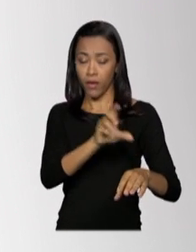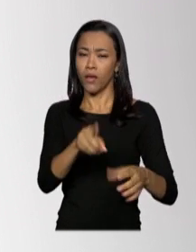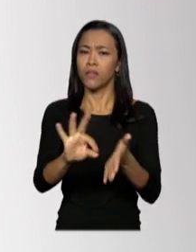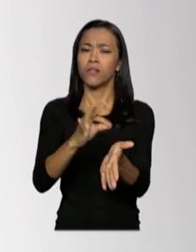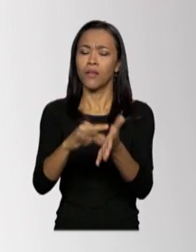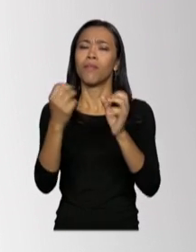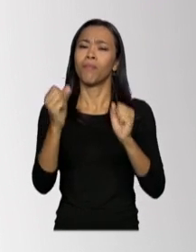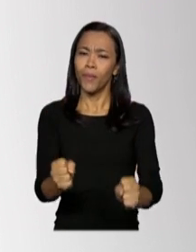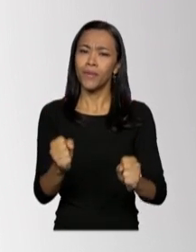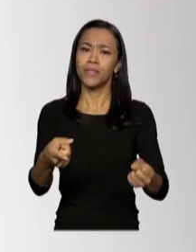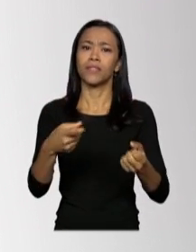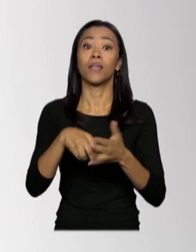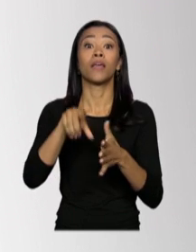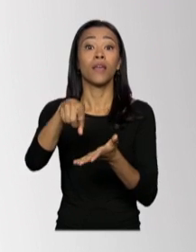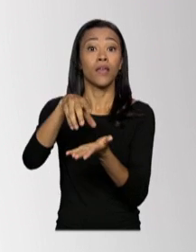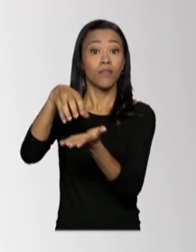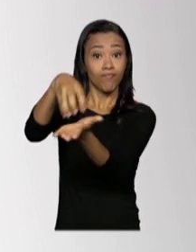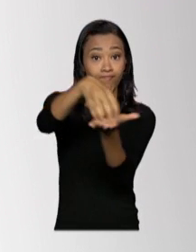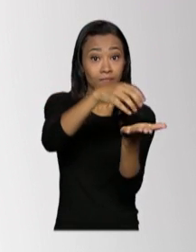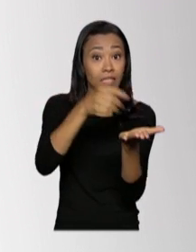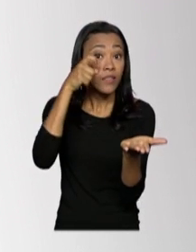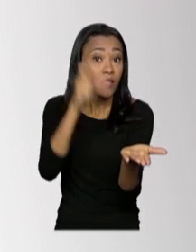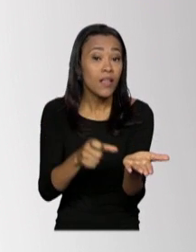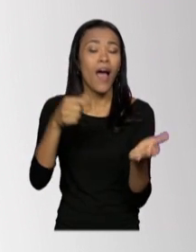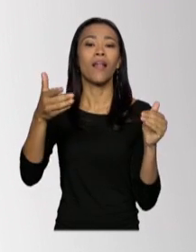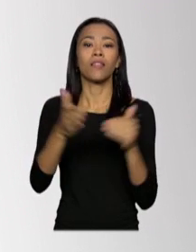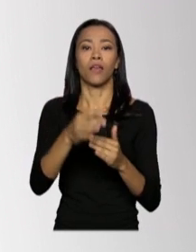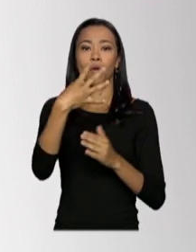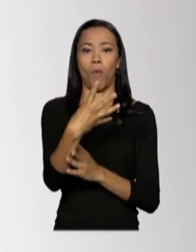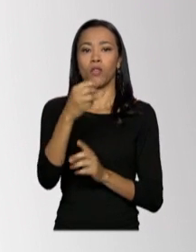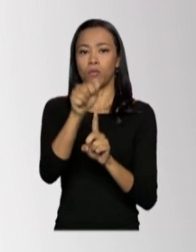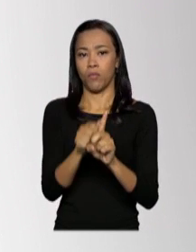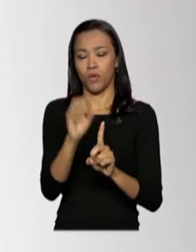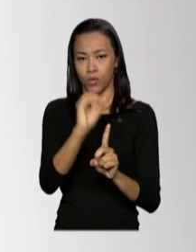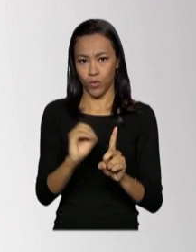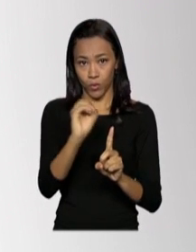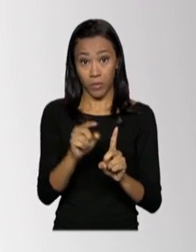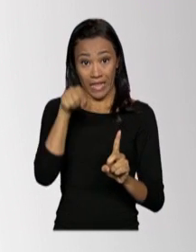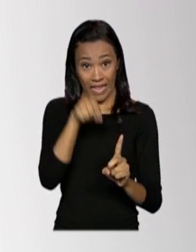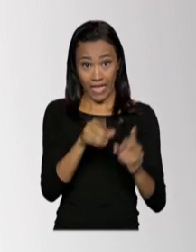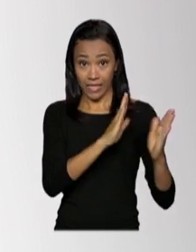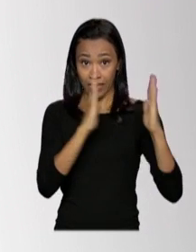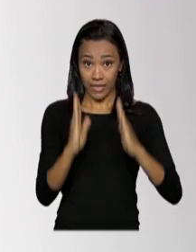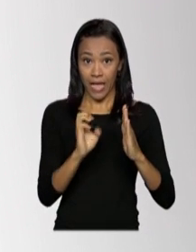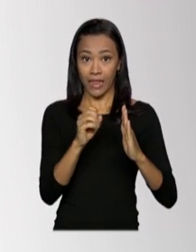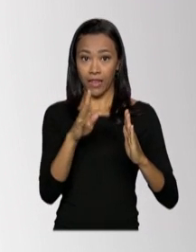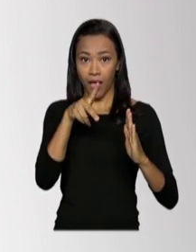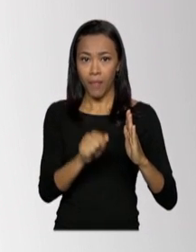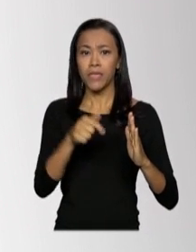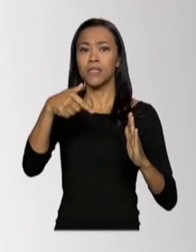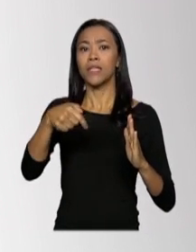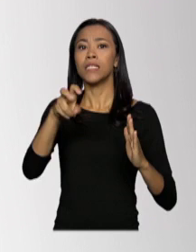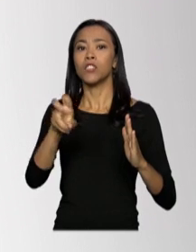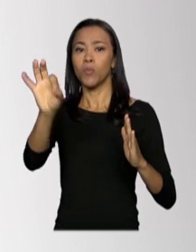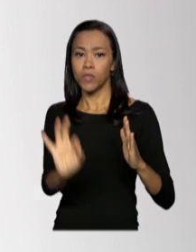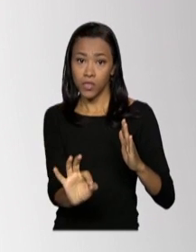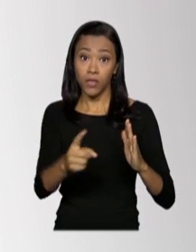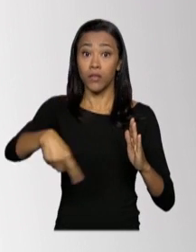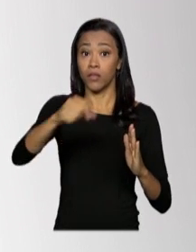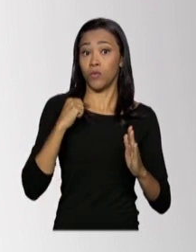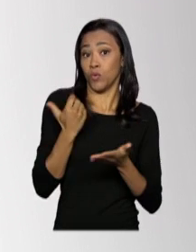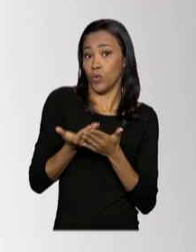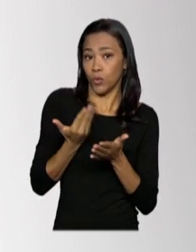ser feitas pelas instituições interessadas até 4 de outubro. Nesta etapa, 75% das bolsas